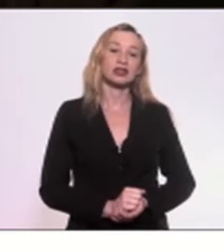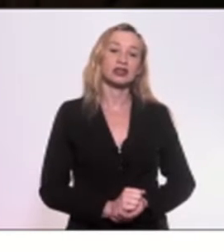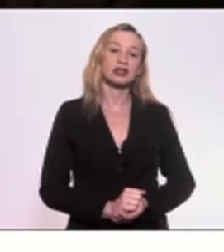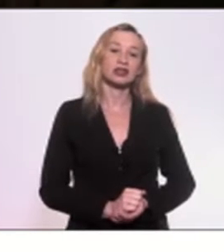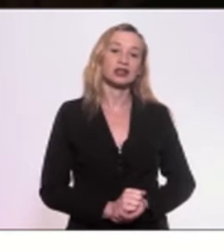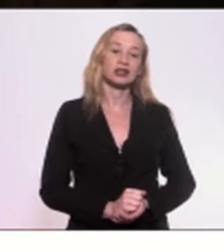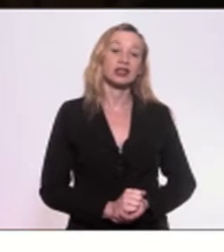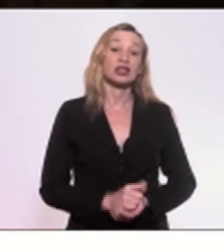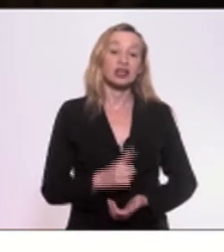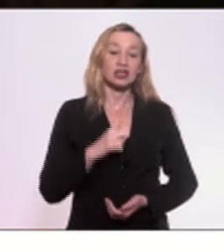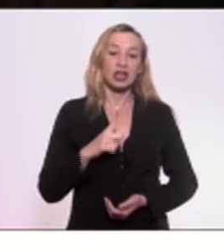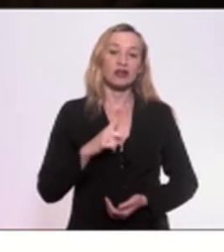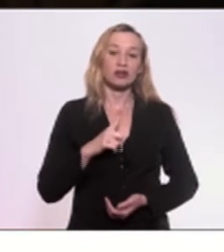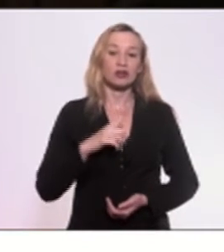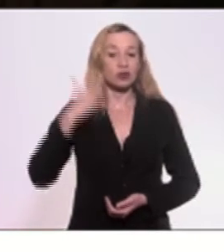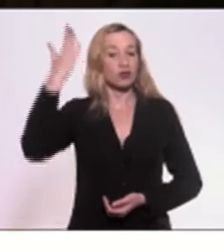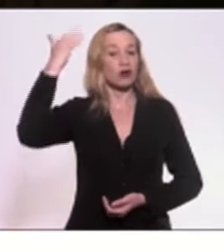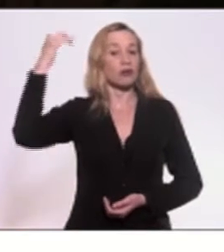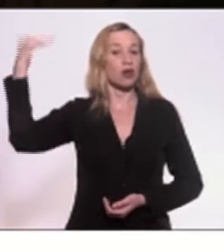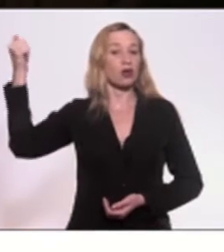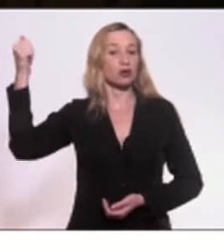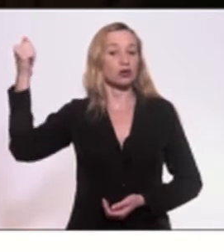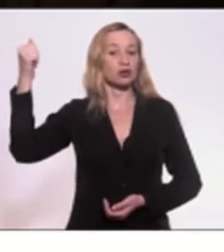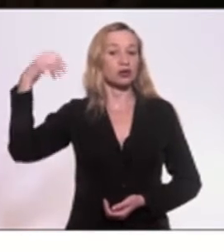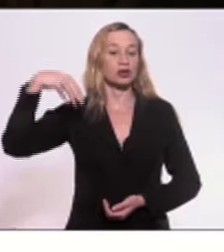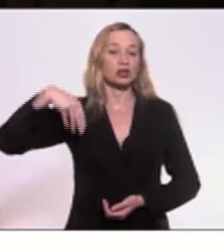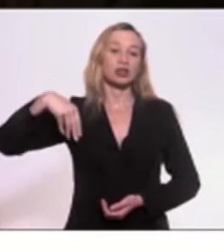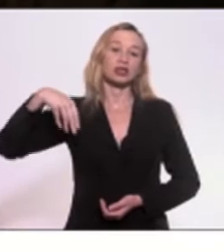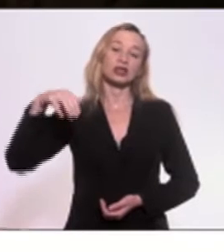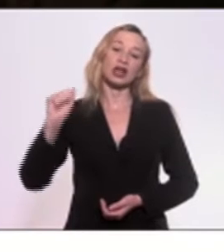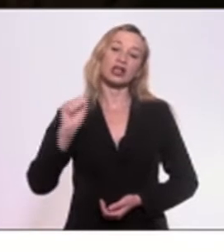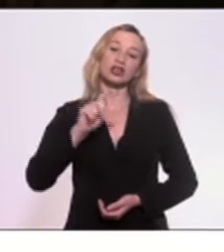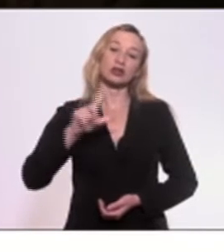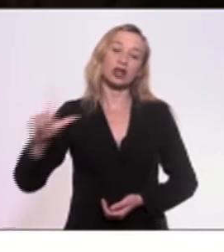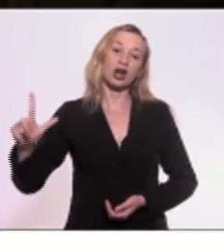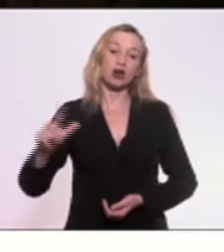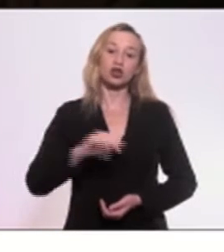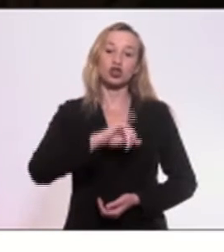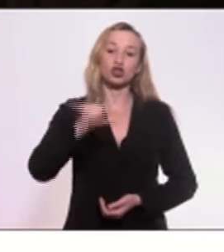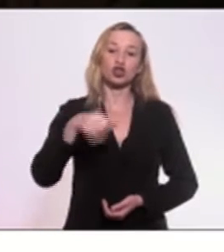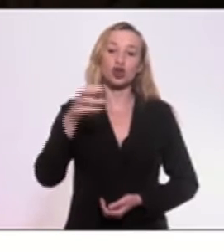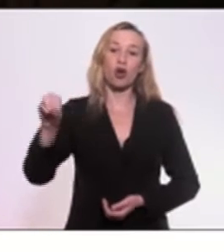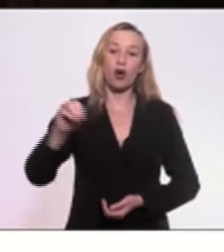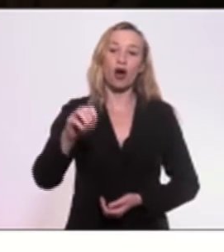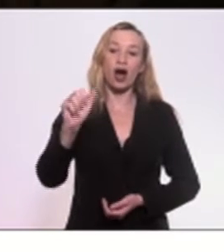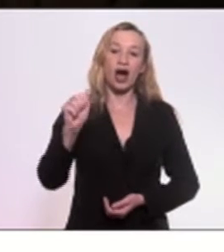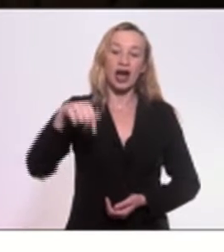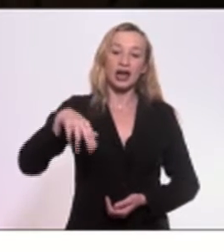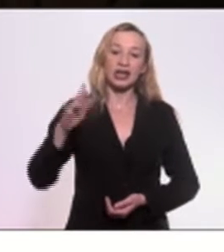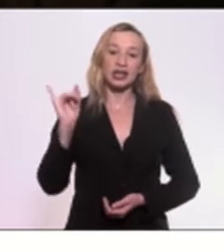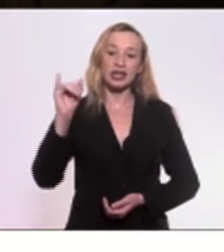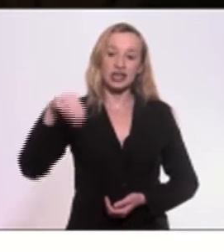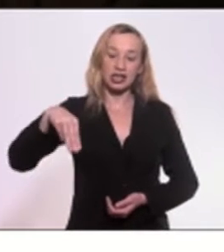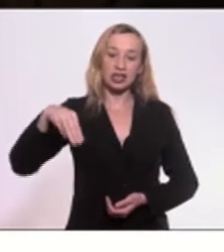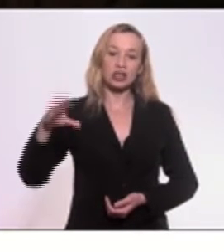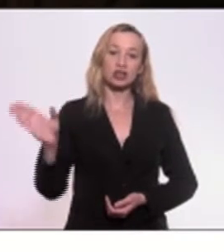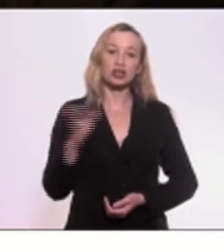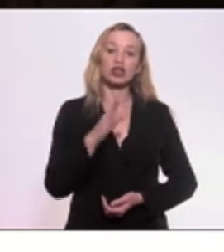nosso herói nacional, Joaquim José da Silva